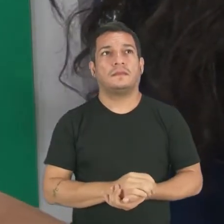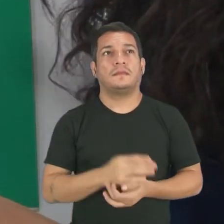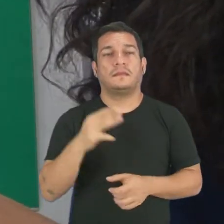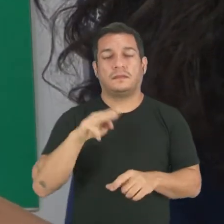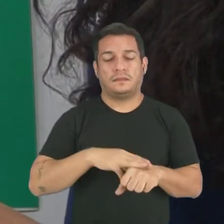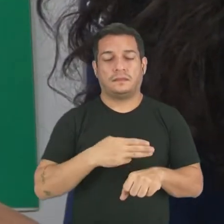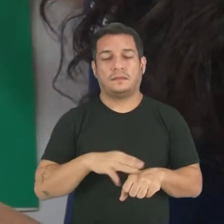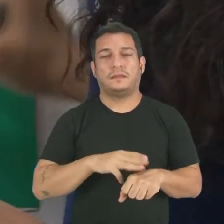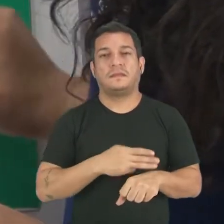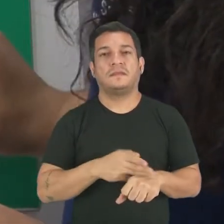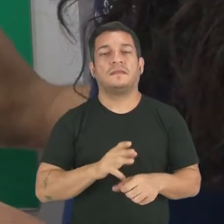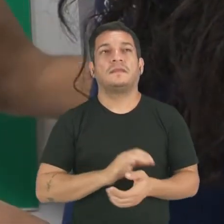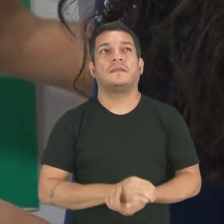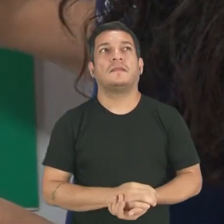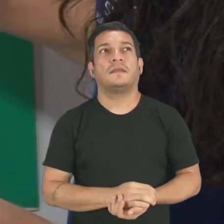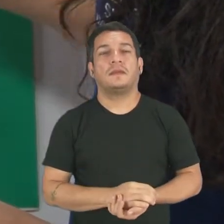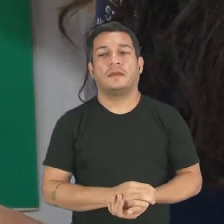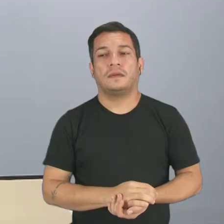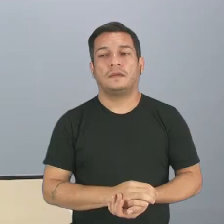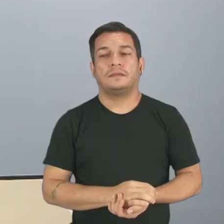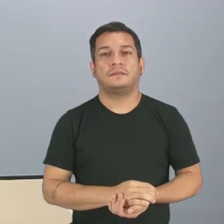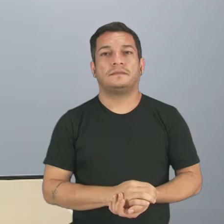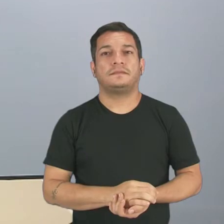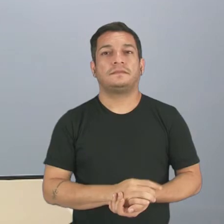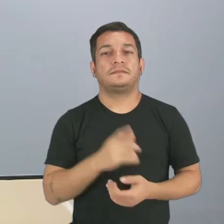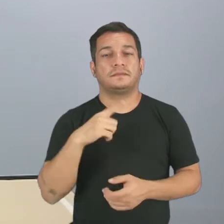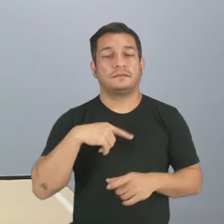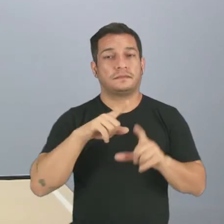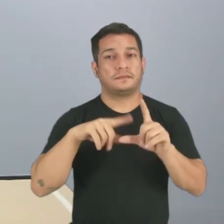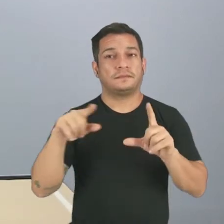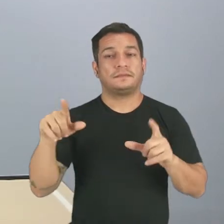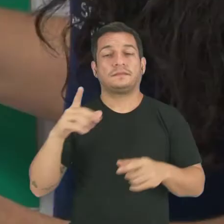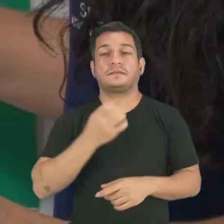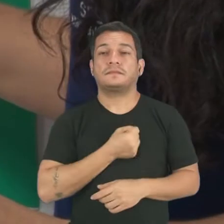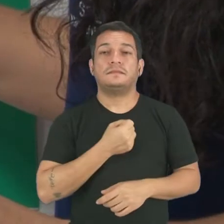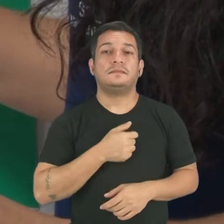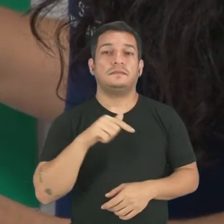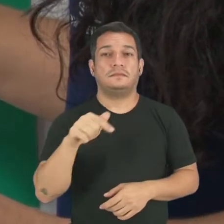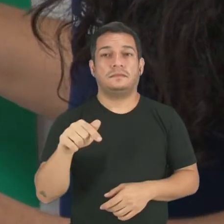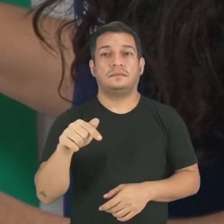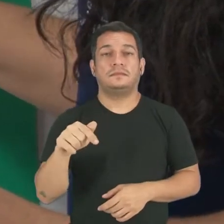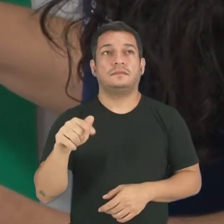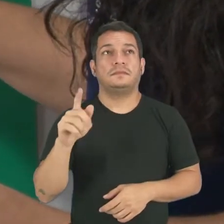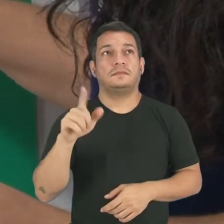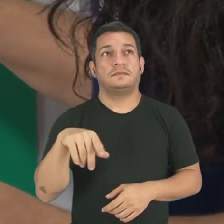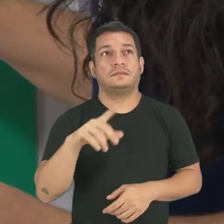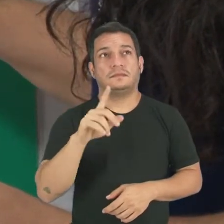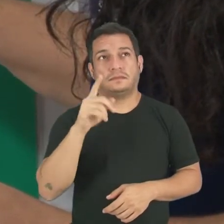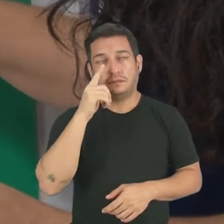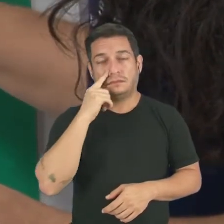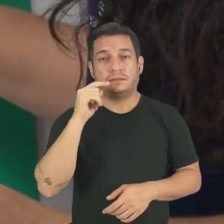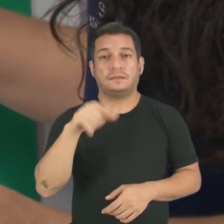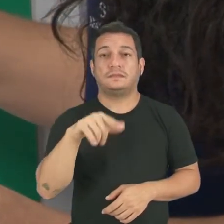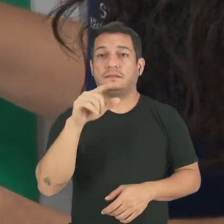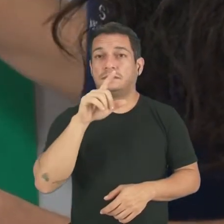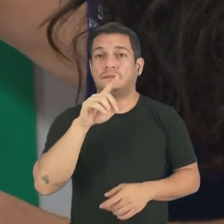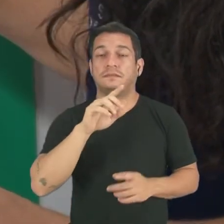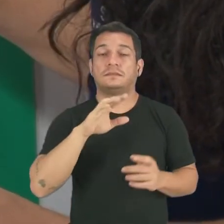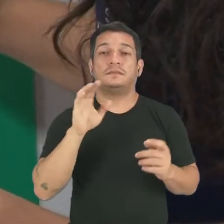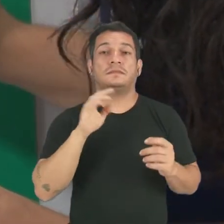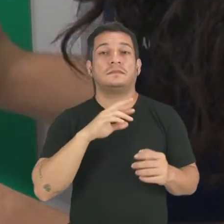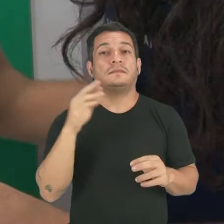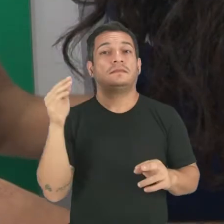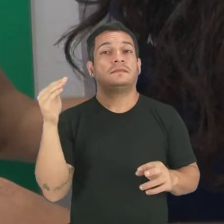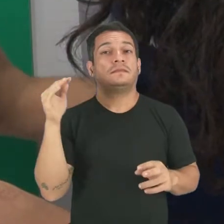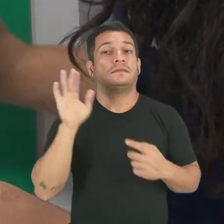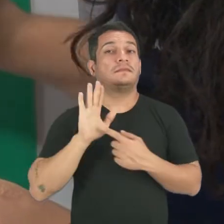Brigadeiro. Aqui no nosso gráfico, o número 7 está marcando que 7